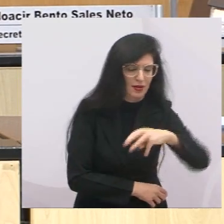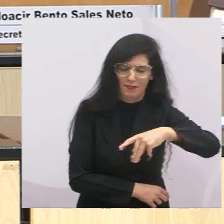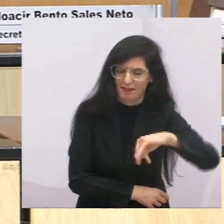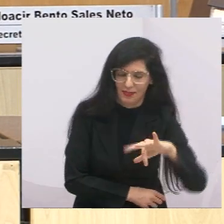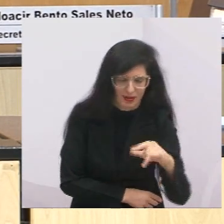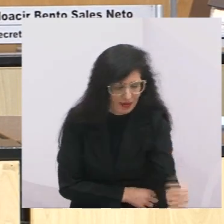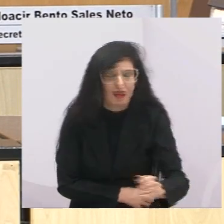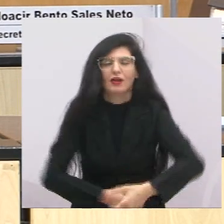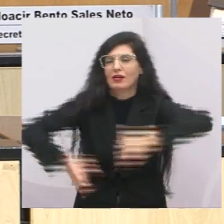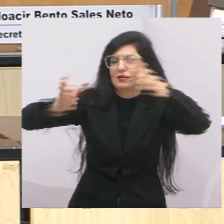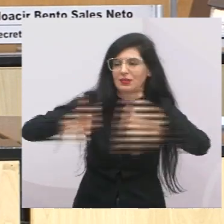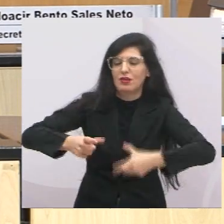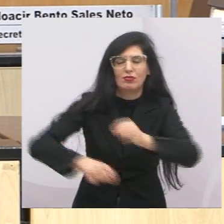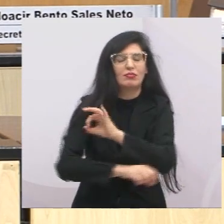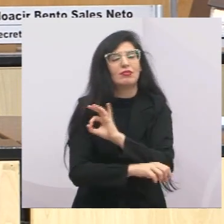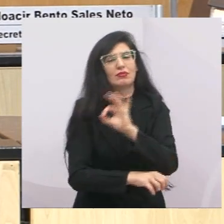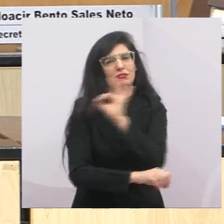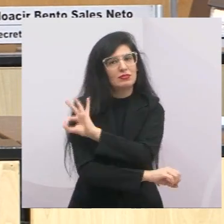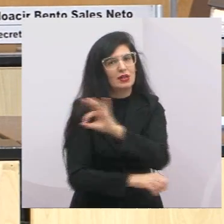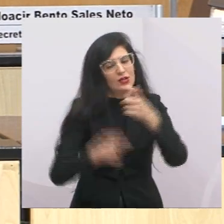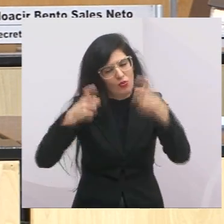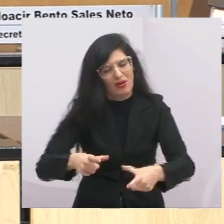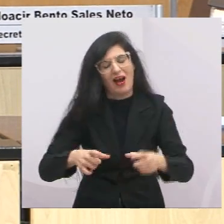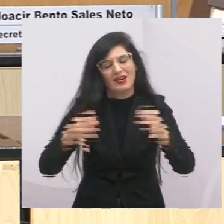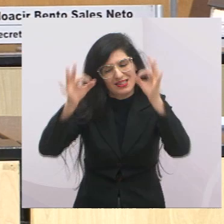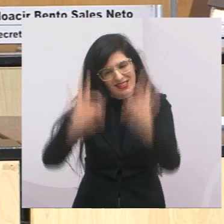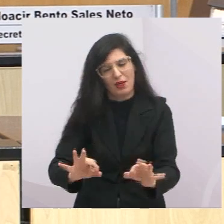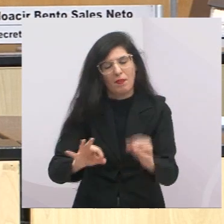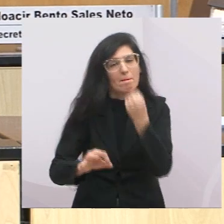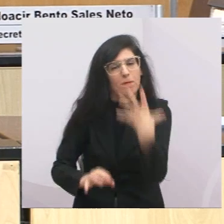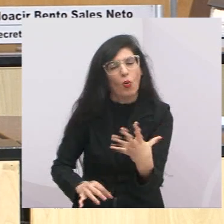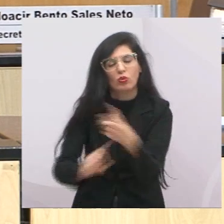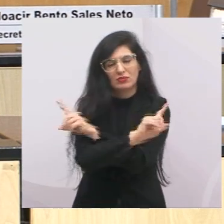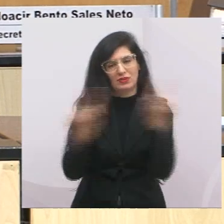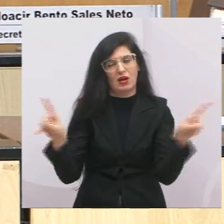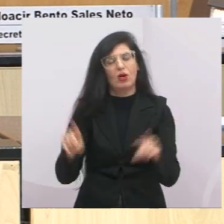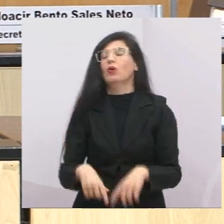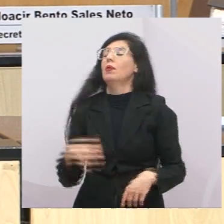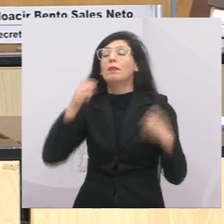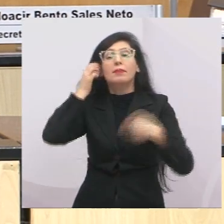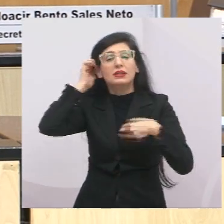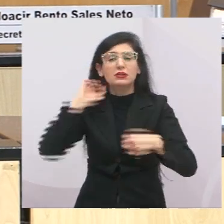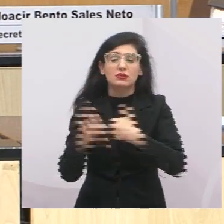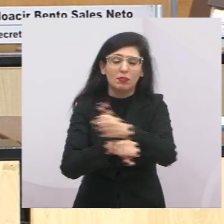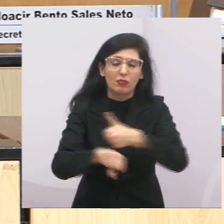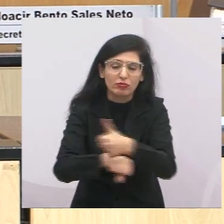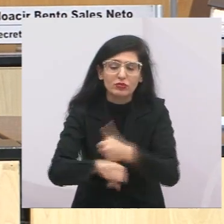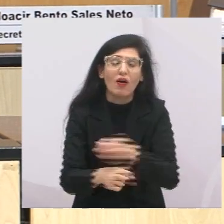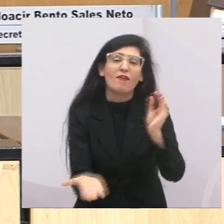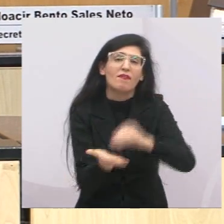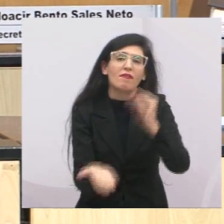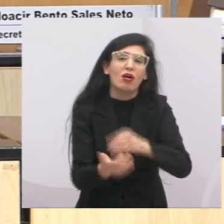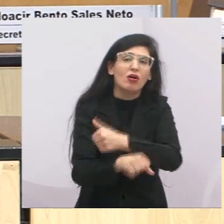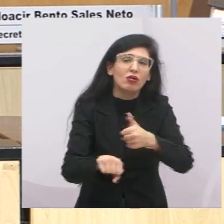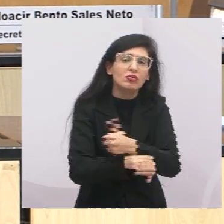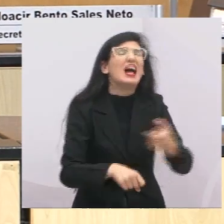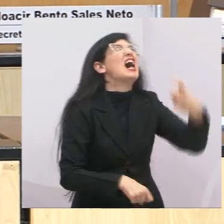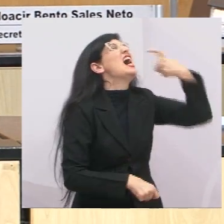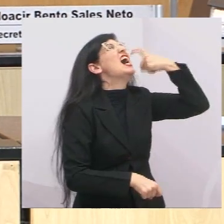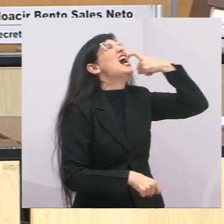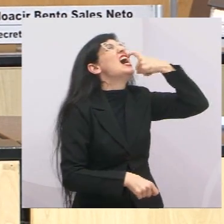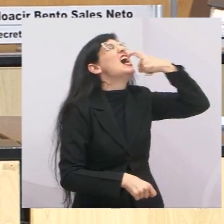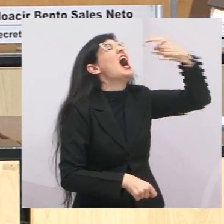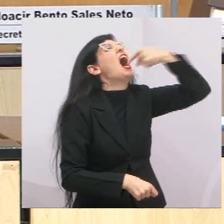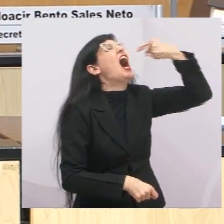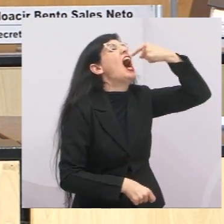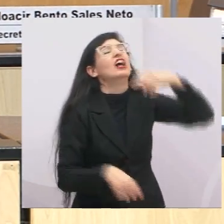espaço incorreto, tendo em vista que lá deveria ter os profissionais atendendo desde a sua inauguração, tais como dentista e psicólogo, pelo